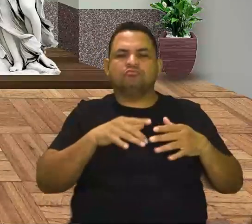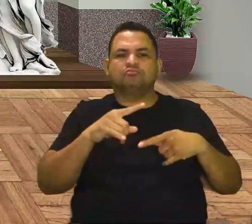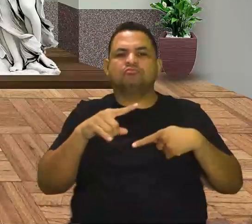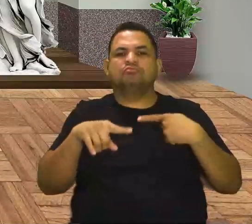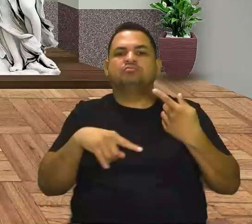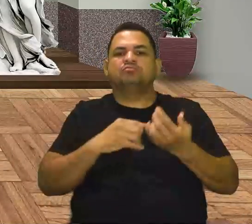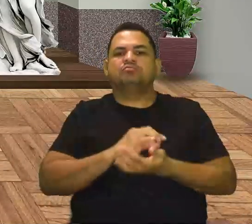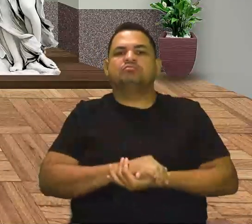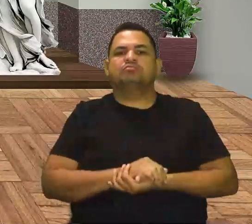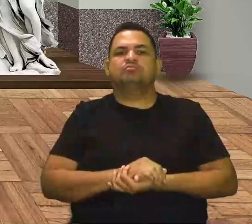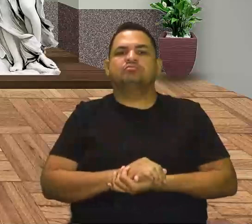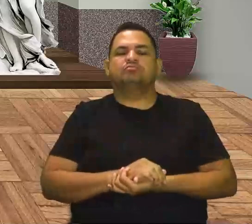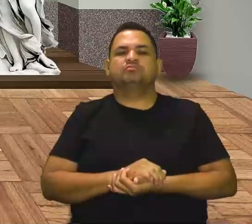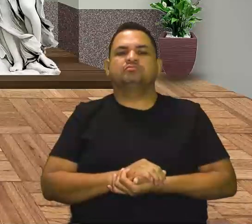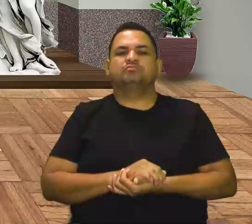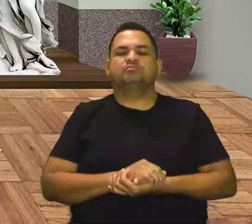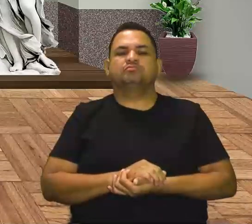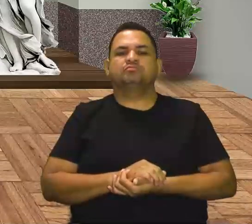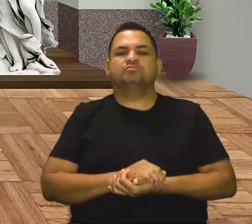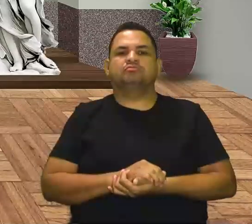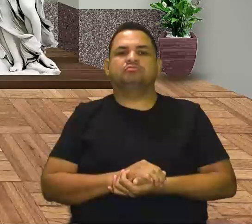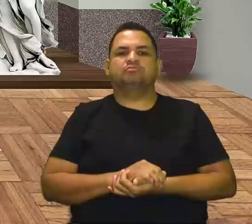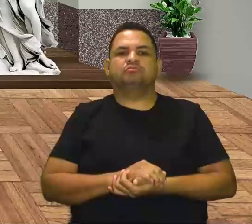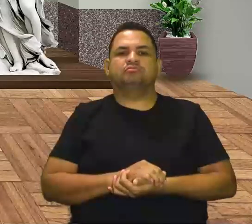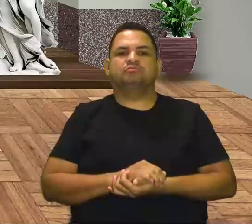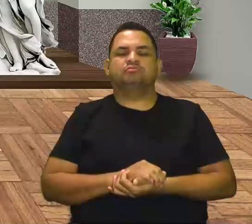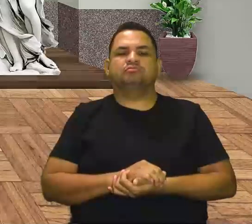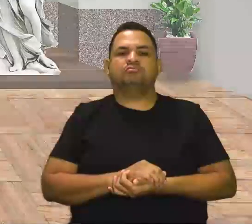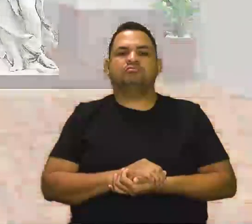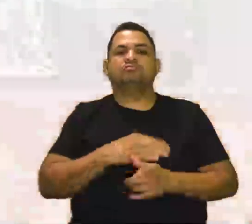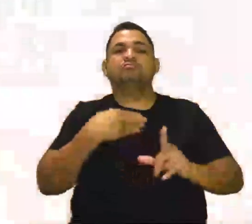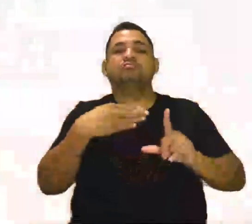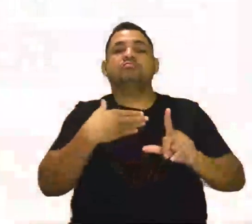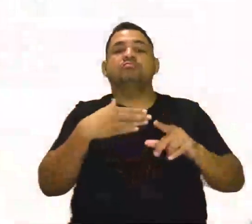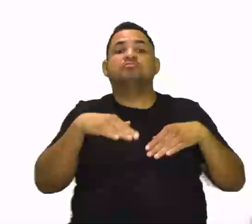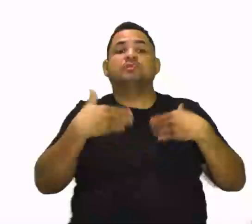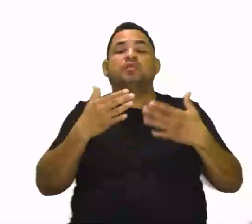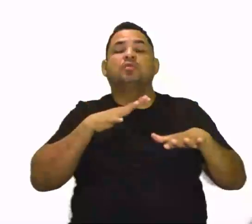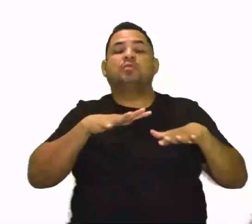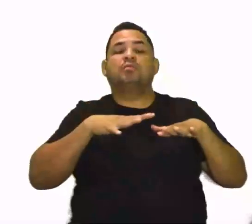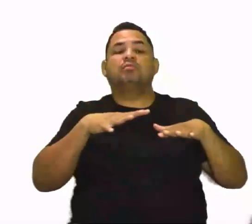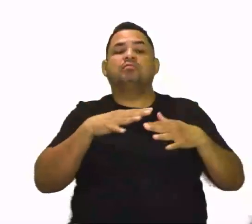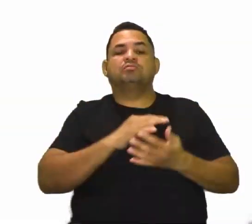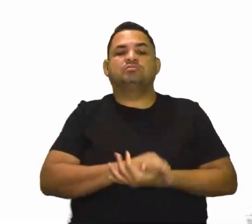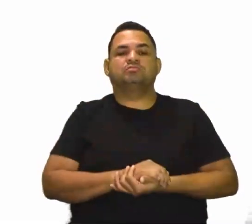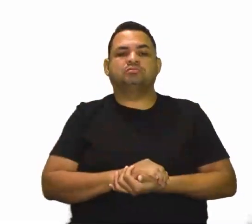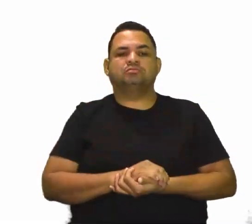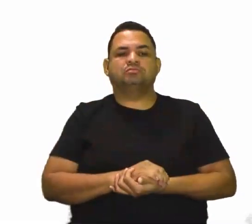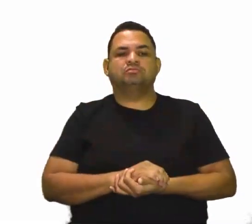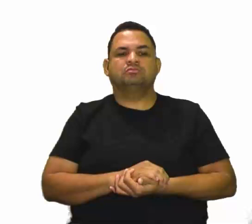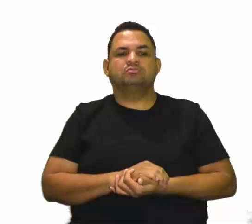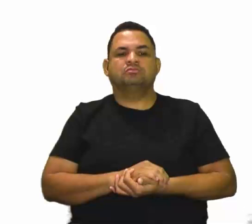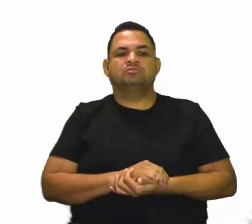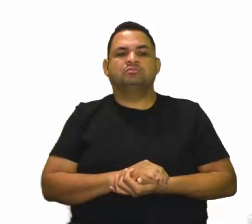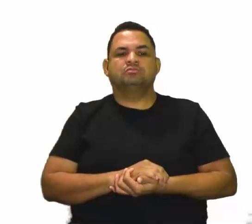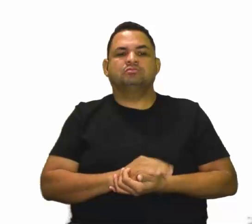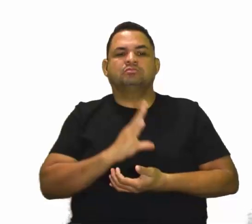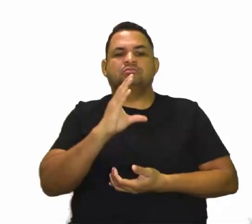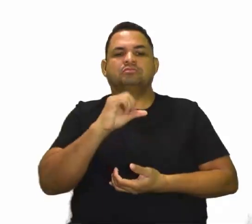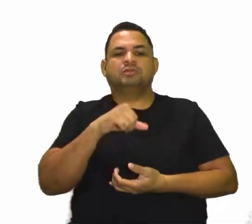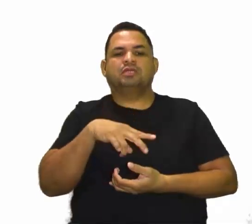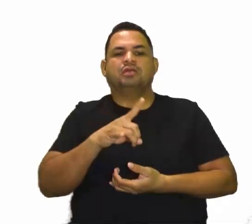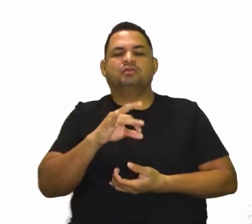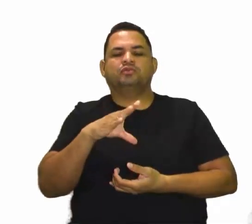Mas esse daí que nós estamos falando é justamente o movimento, na tela para vocês, é o movimento de Canudos,